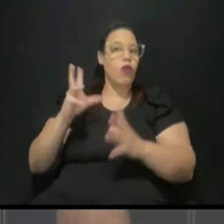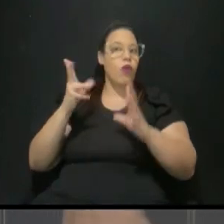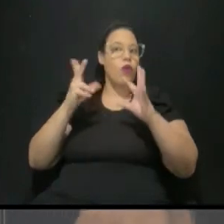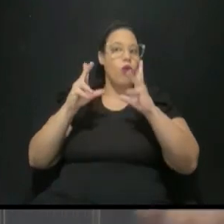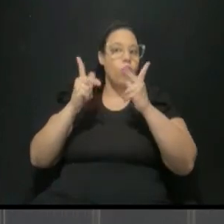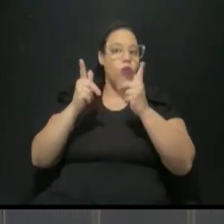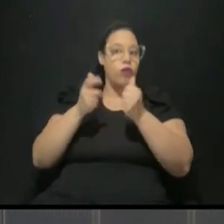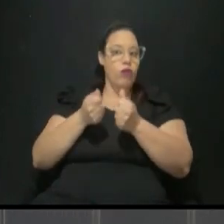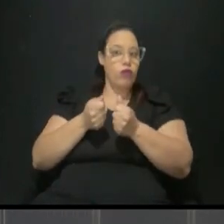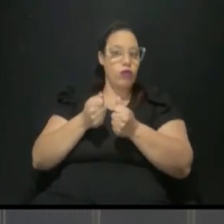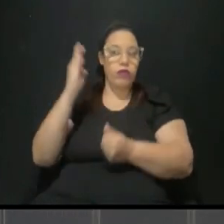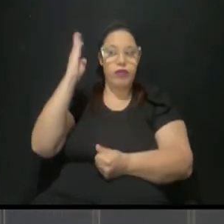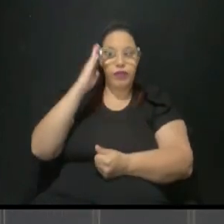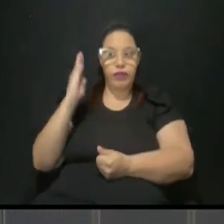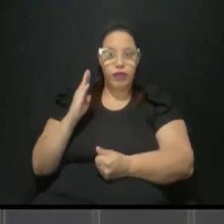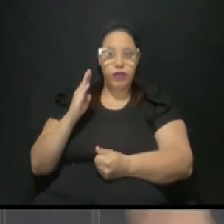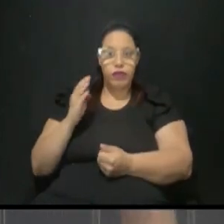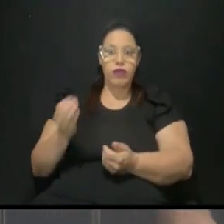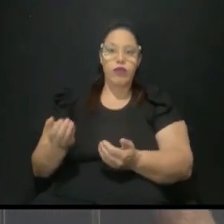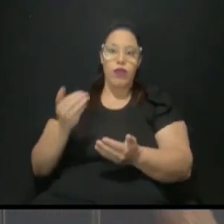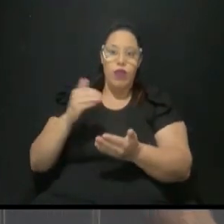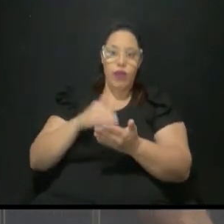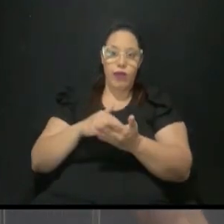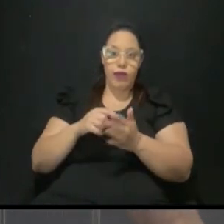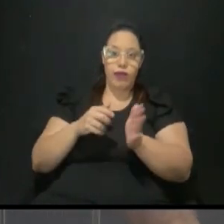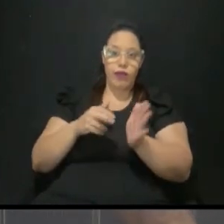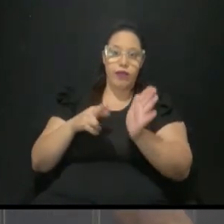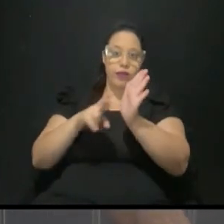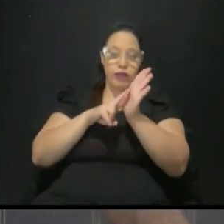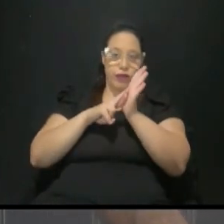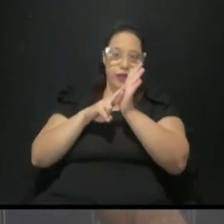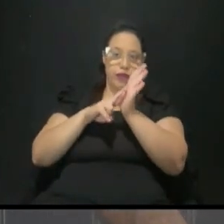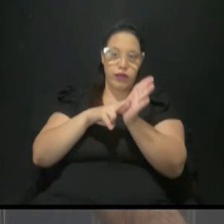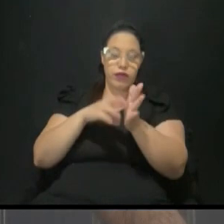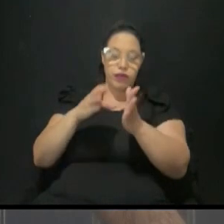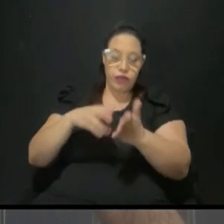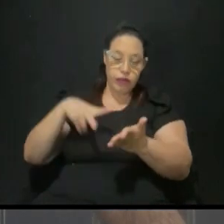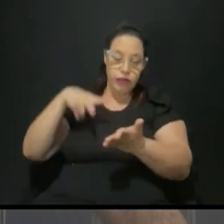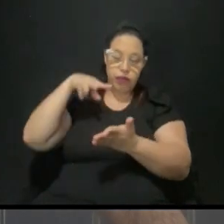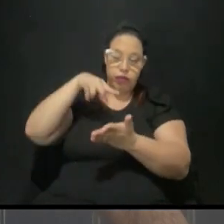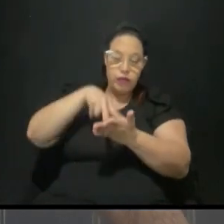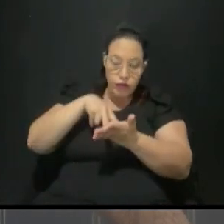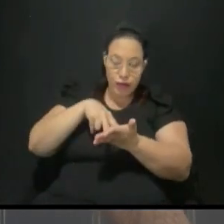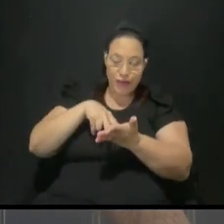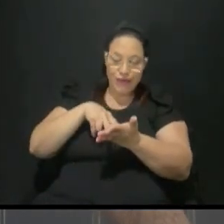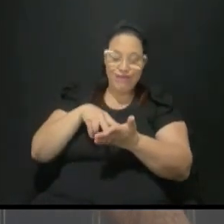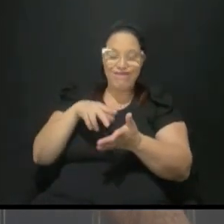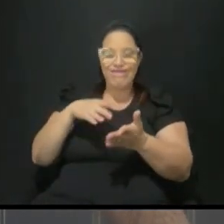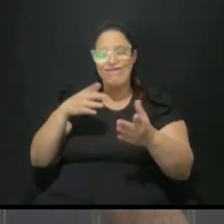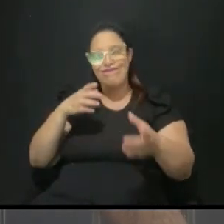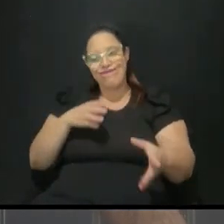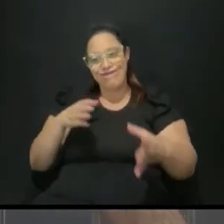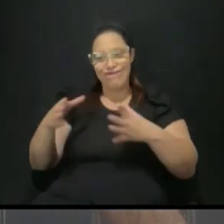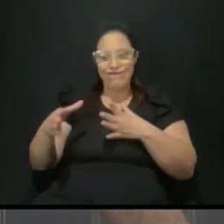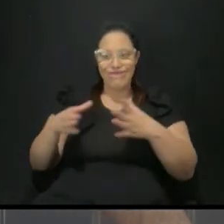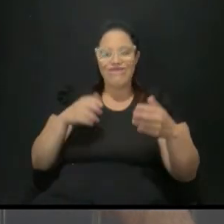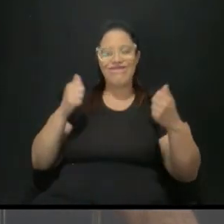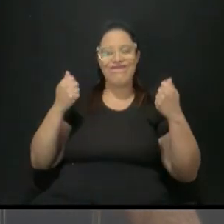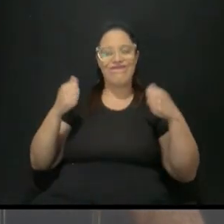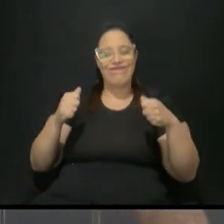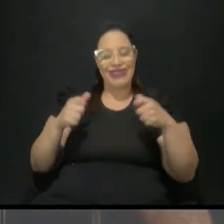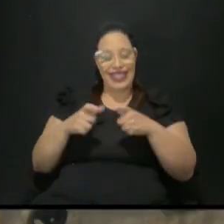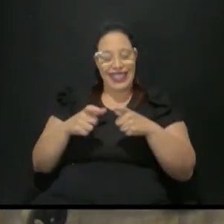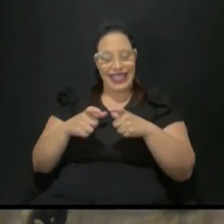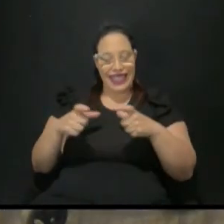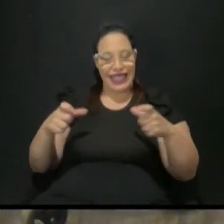Brasil vem sendo representado e bem colocado. Mas ainda existe uma necessidade muito grande do esporte de